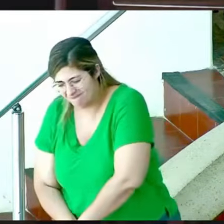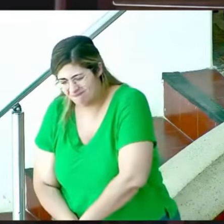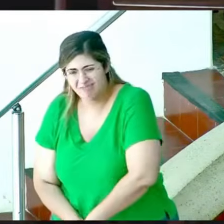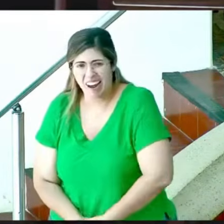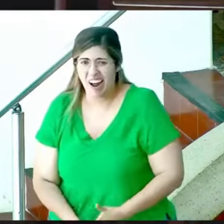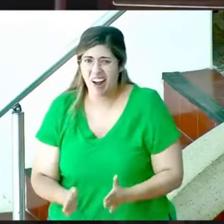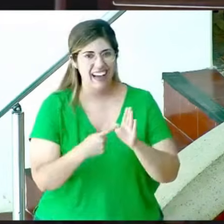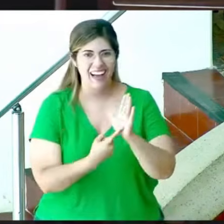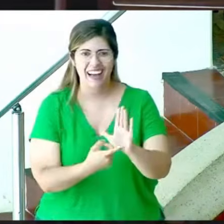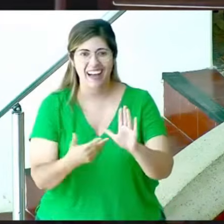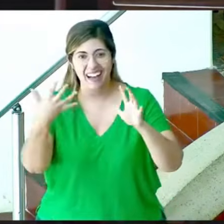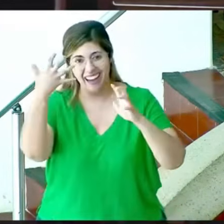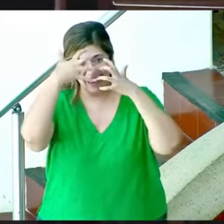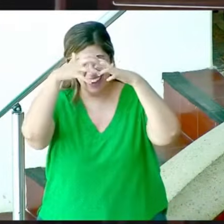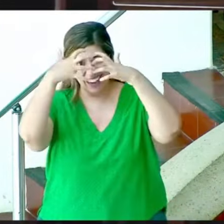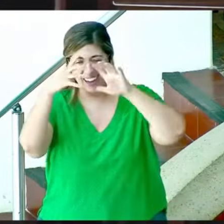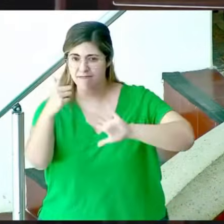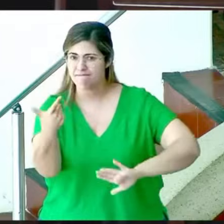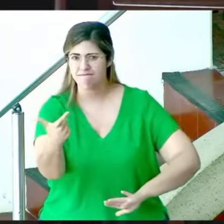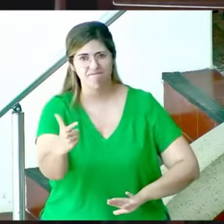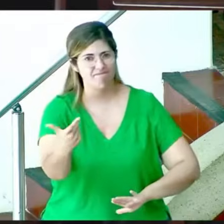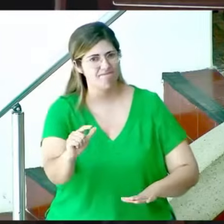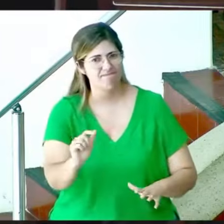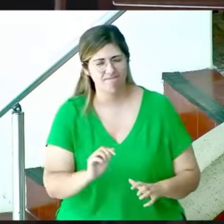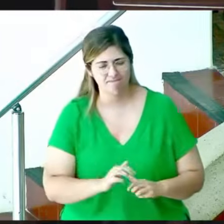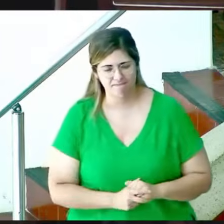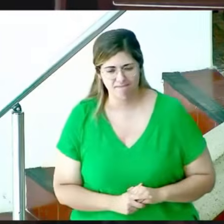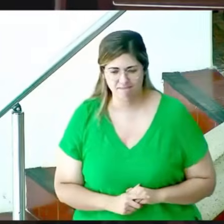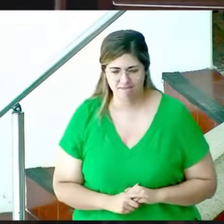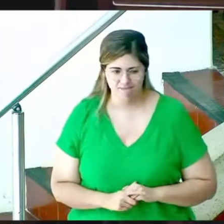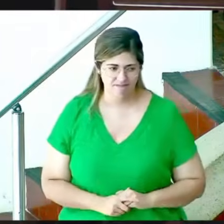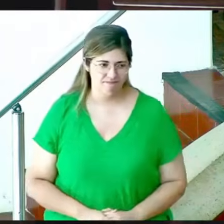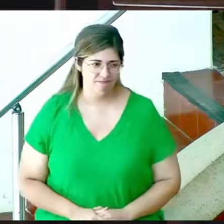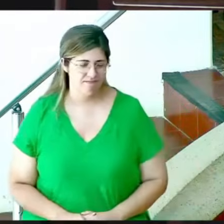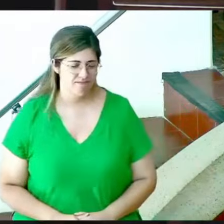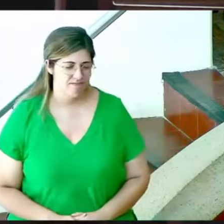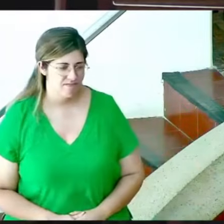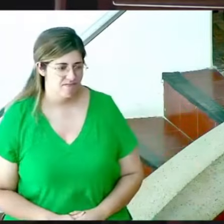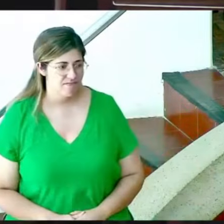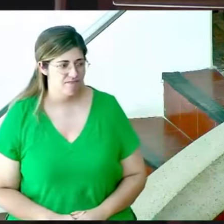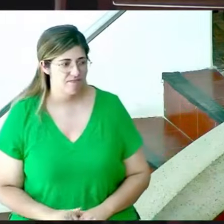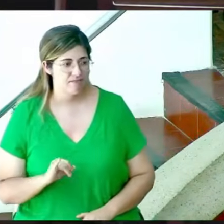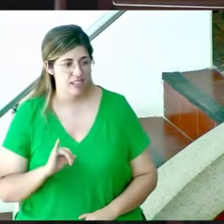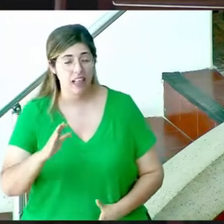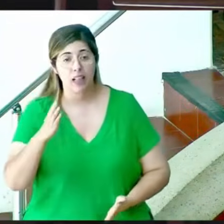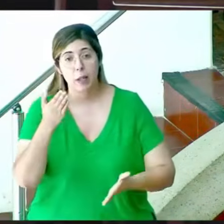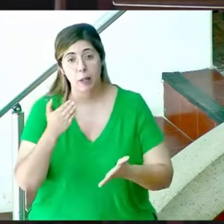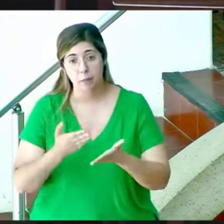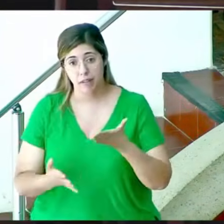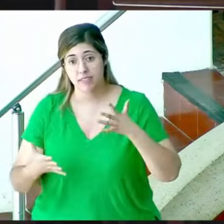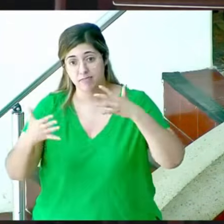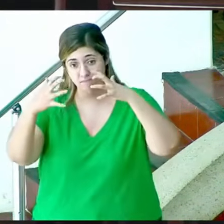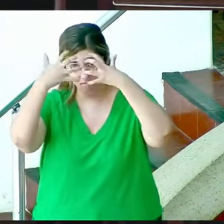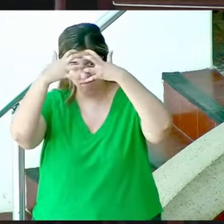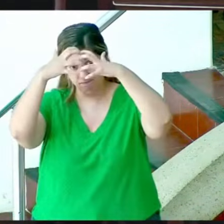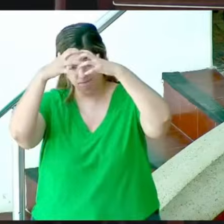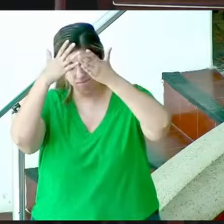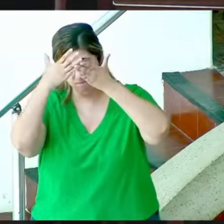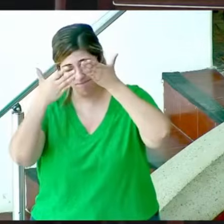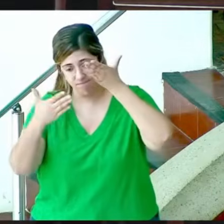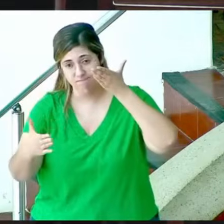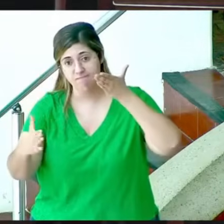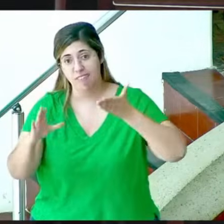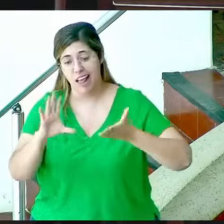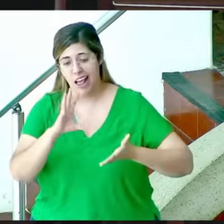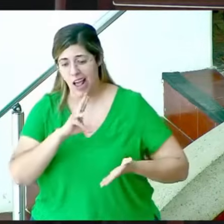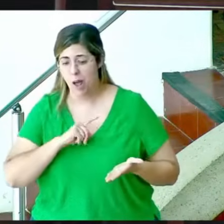mais. Pronto. É isso. Se nós perdemos a lucidez, irmãos, provavelmente nós também perdemos o amor,